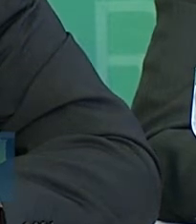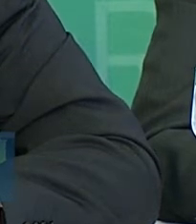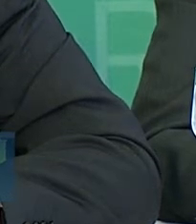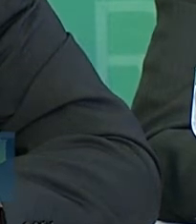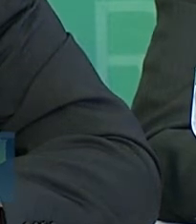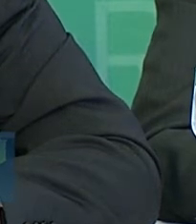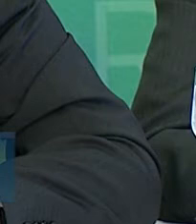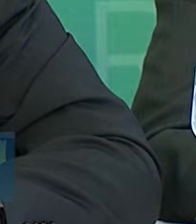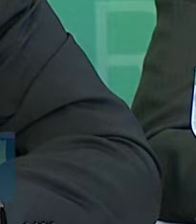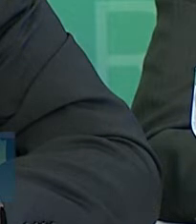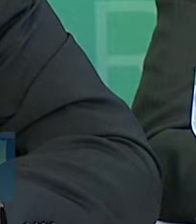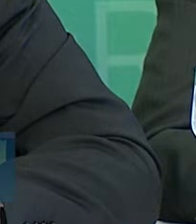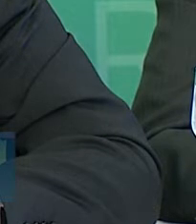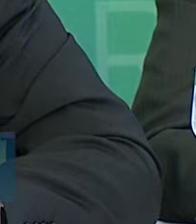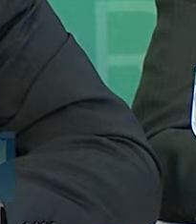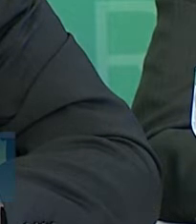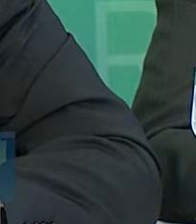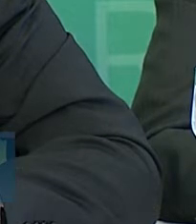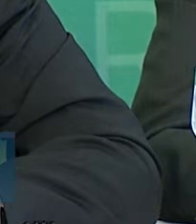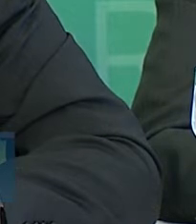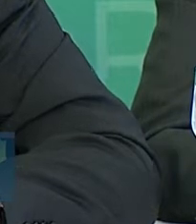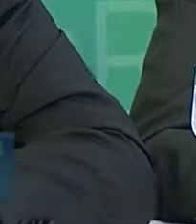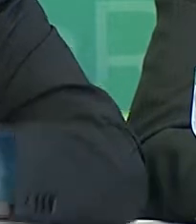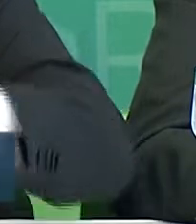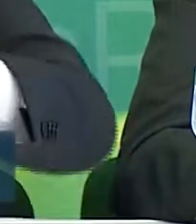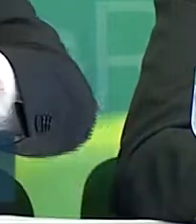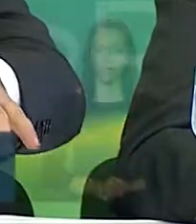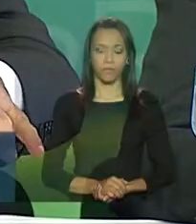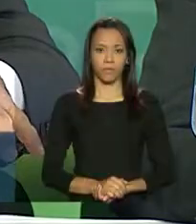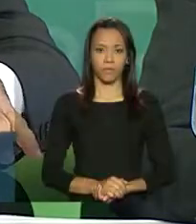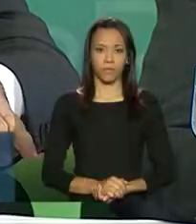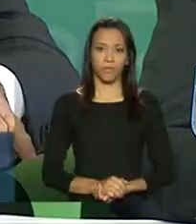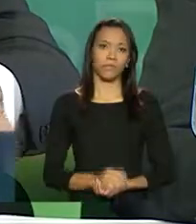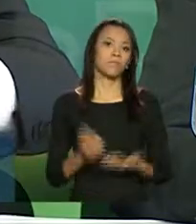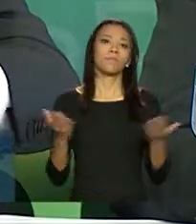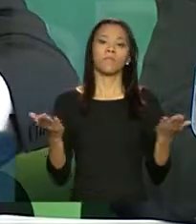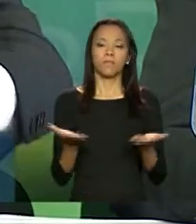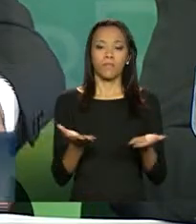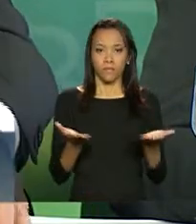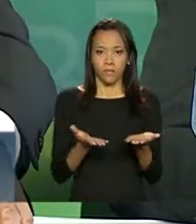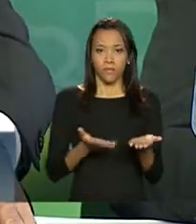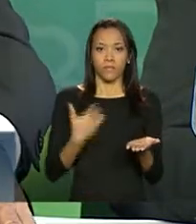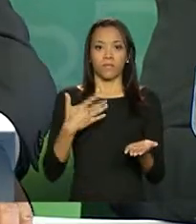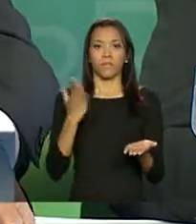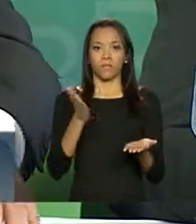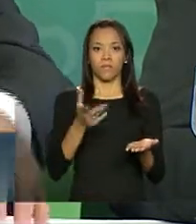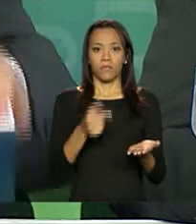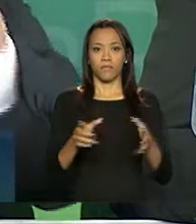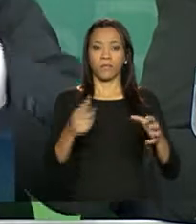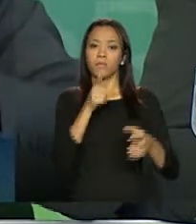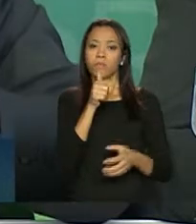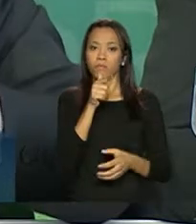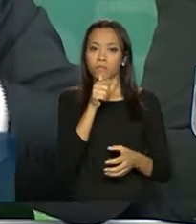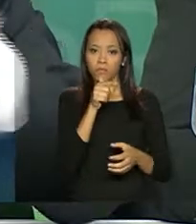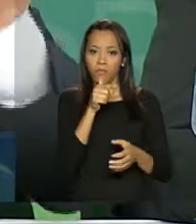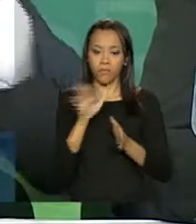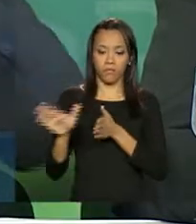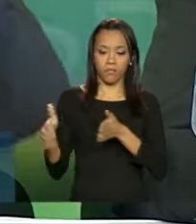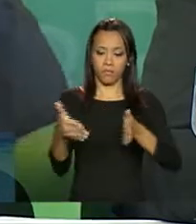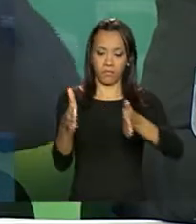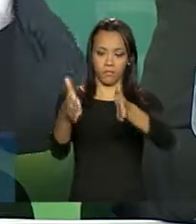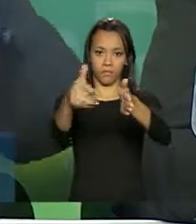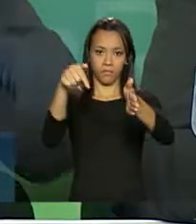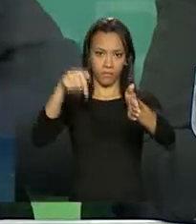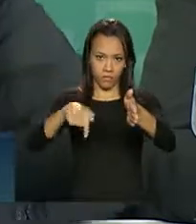na retirada no Rio das Velhas porém ali uma retirada fio da água que retira a água diretamente do Rio